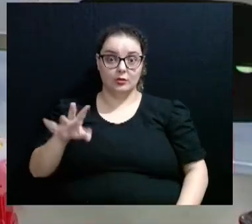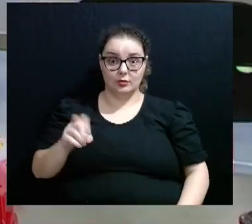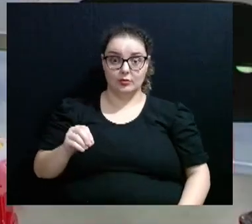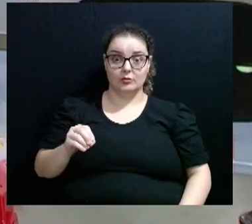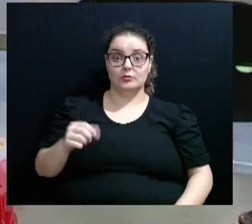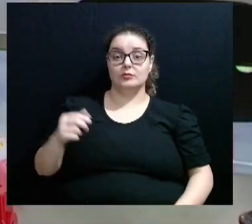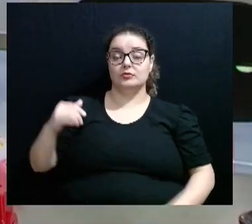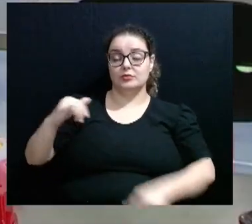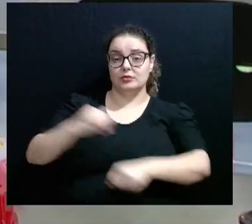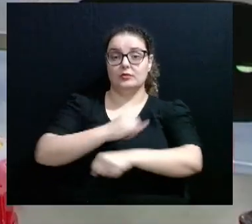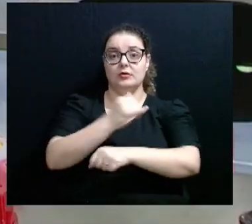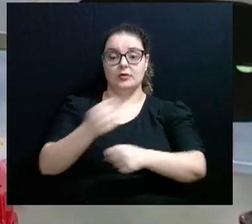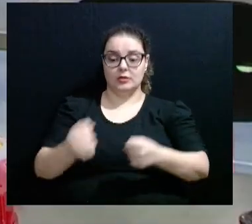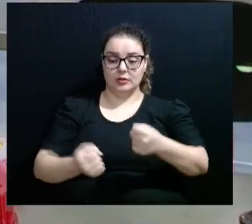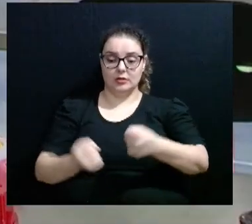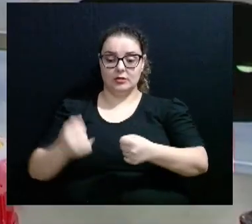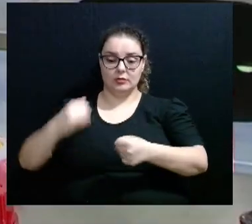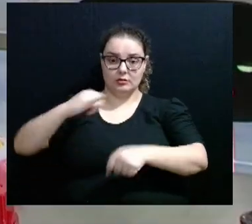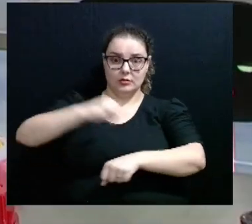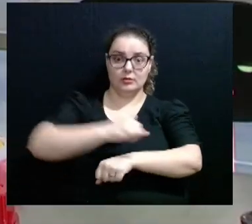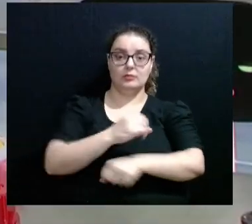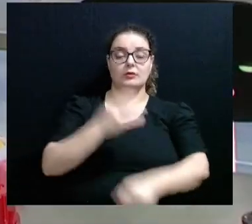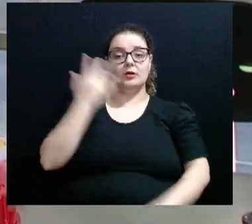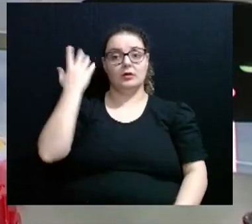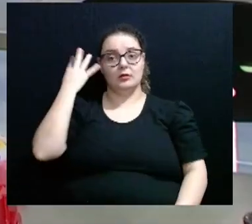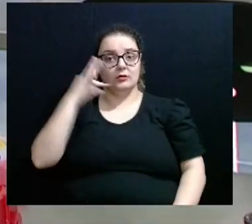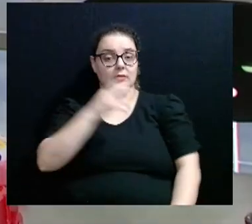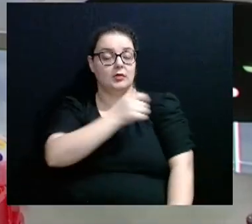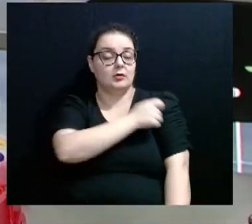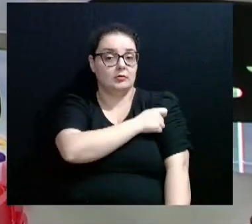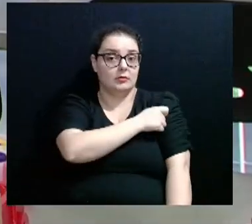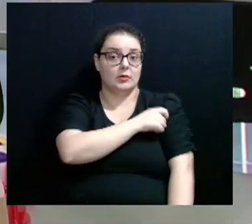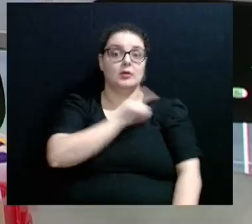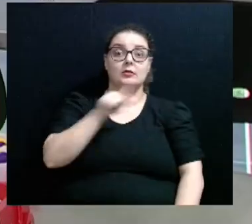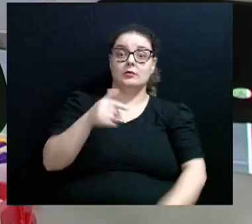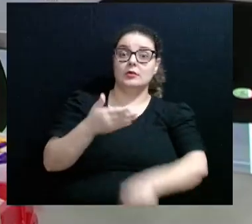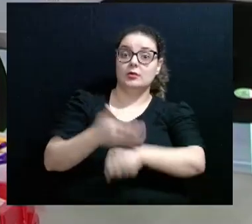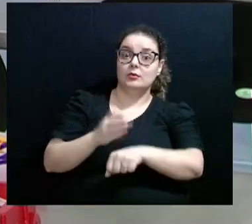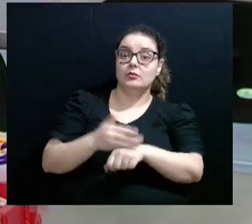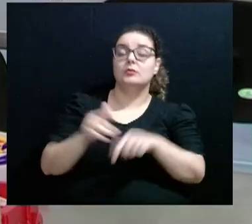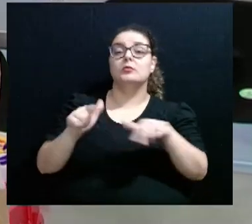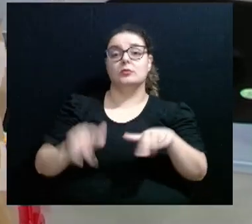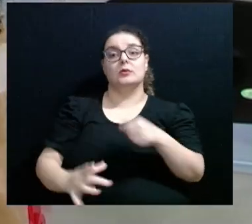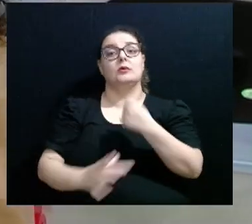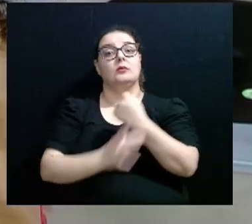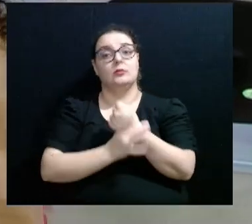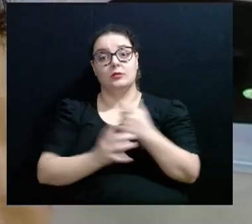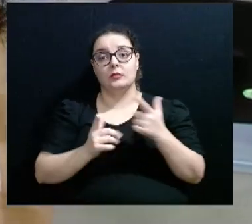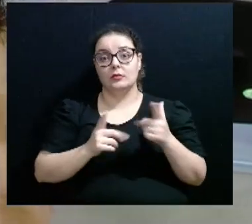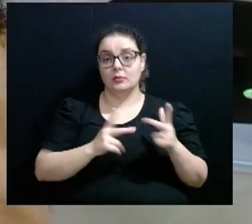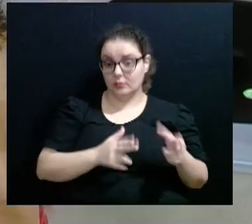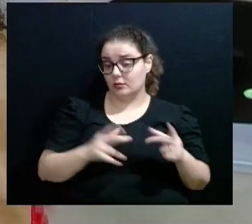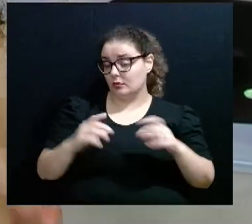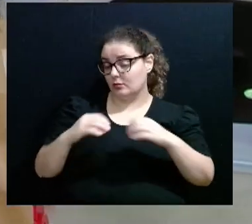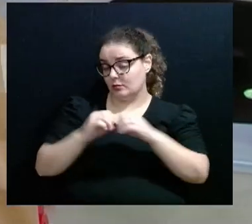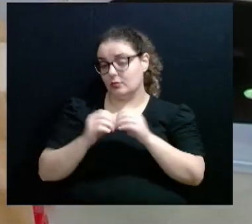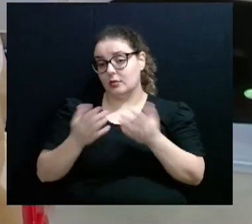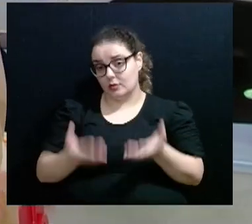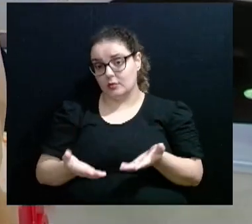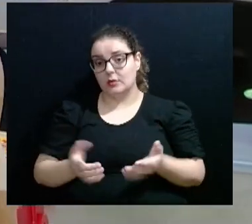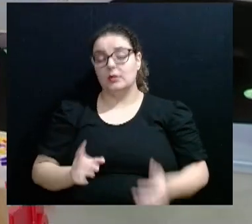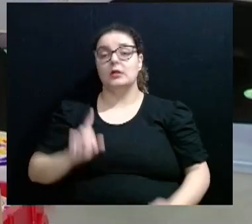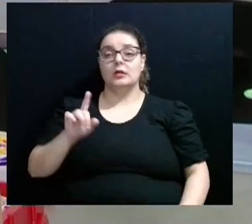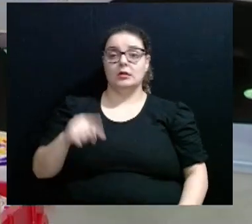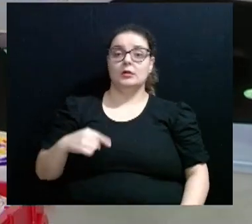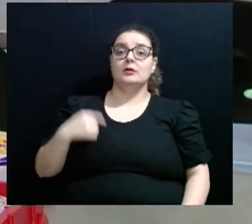aulas teóricas, depois ele vai ter a oportunidade de treinar num ambiente seguro, como um laboratório desse. E a partir de, quando